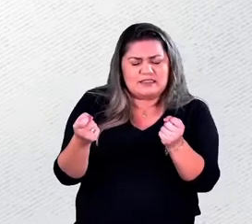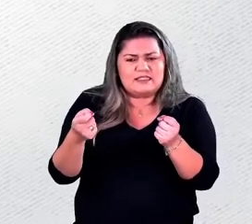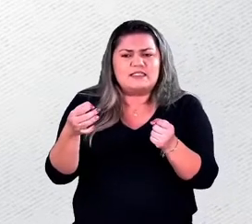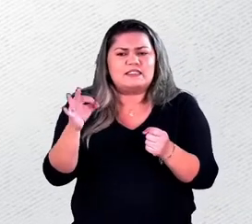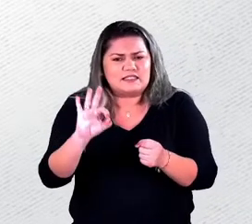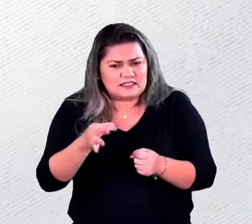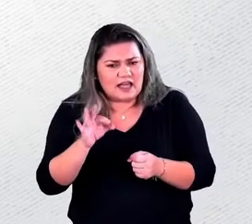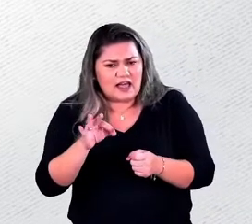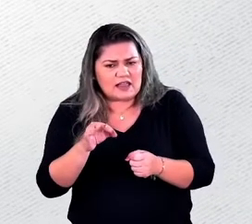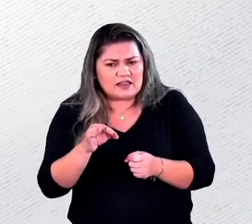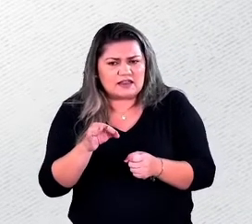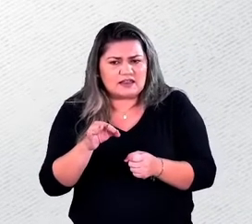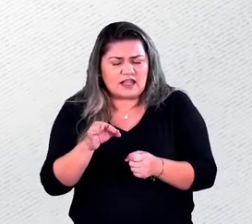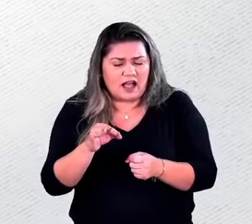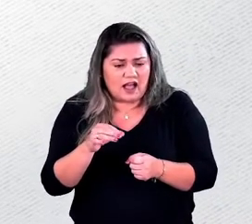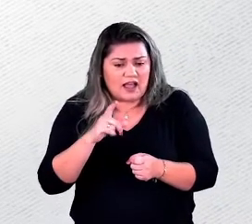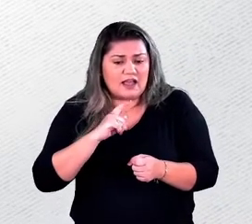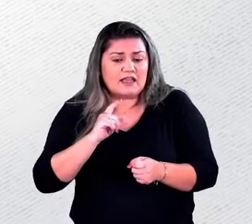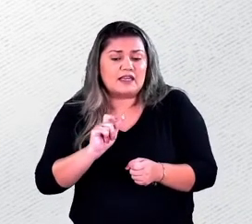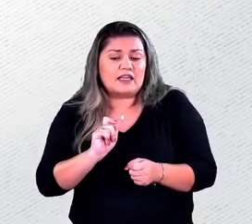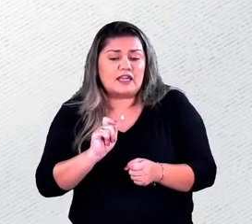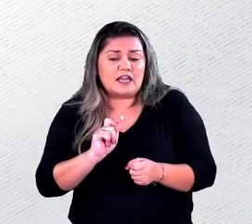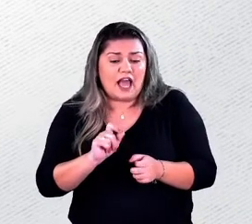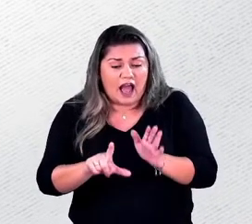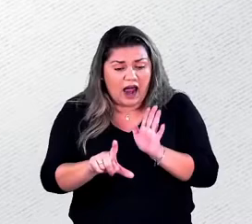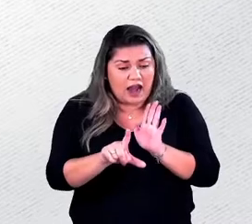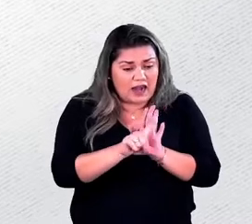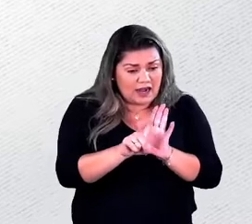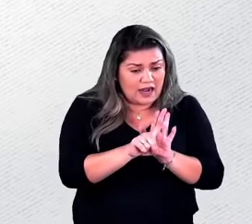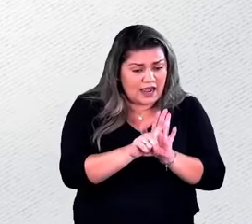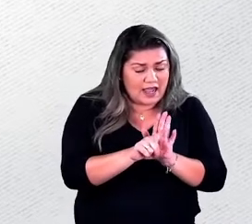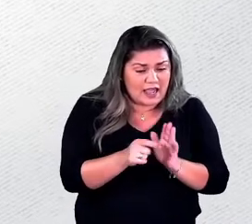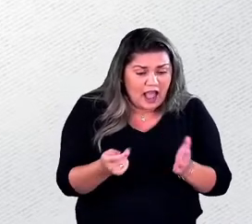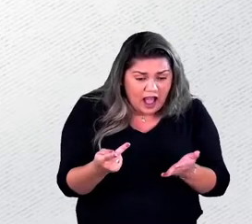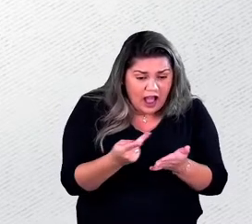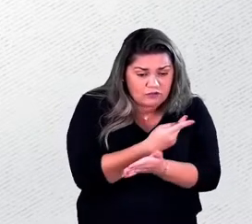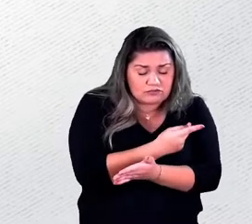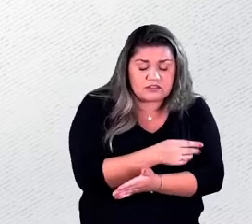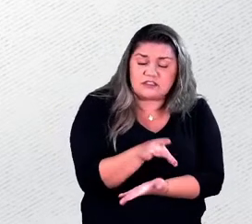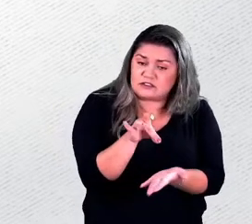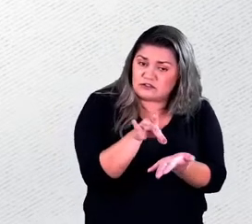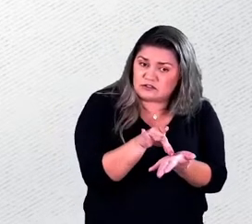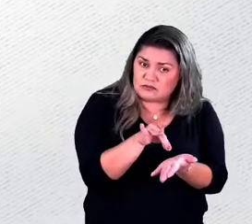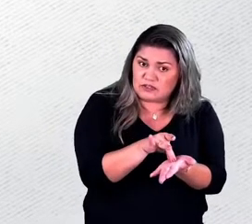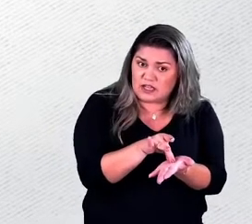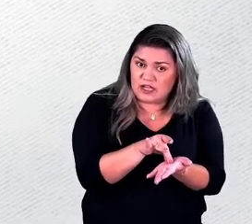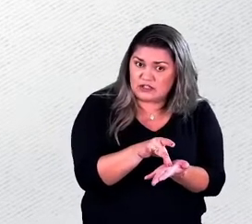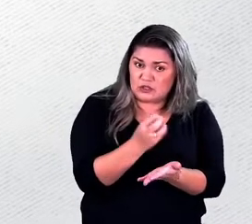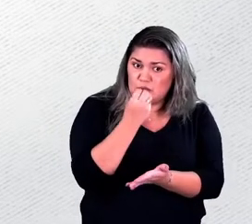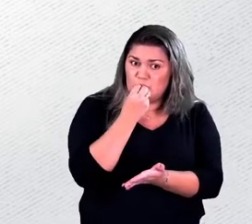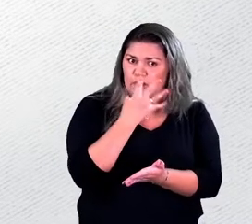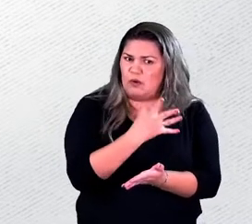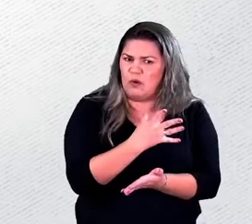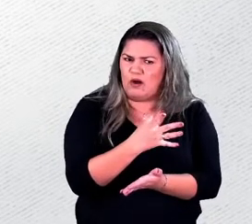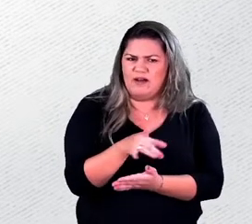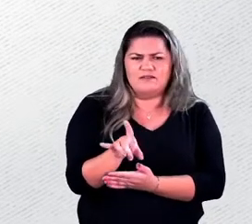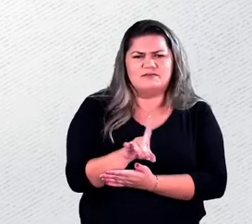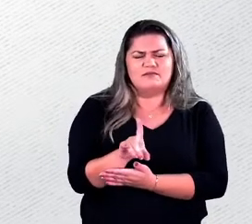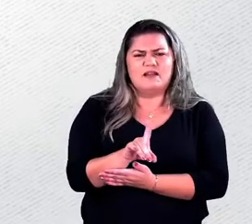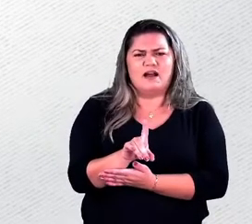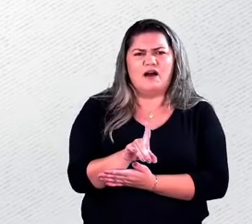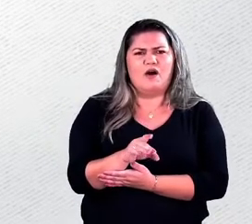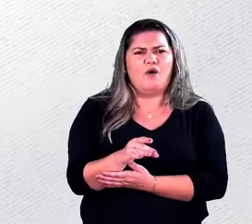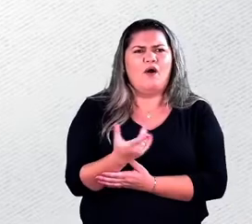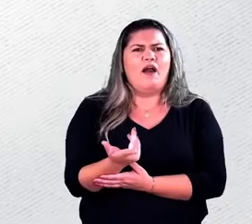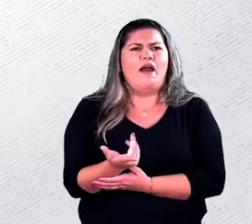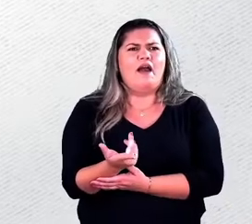possa ser interpretado e aplicado de maneira favorável de maneira positiva na e não de forma a boicotar